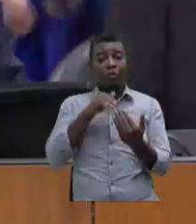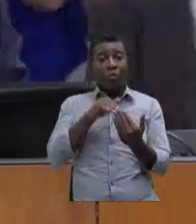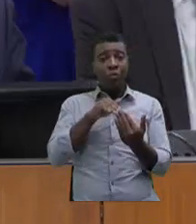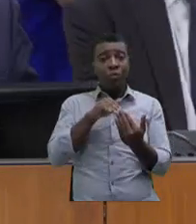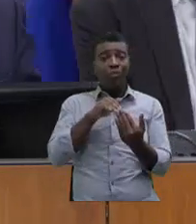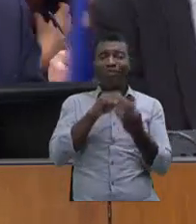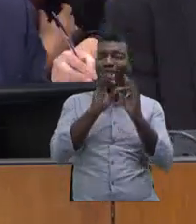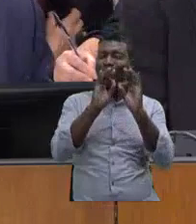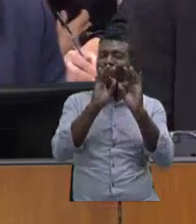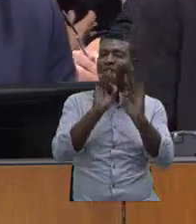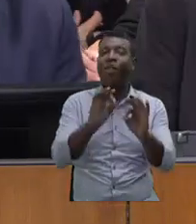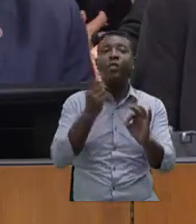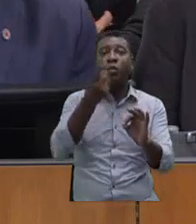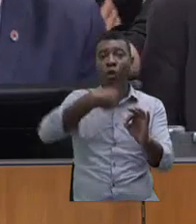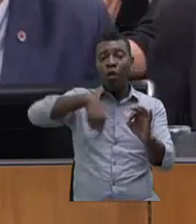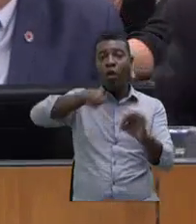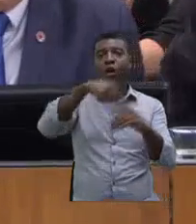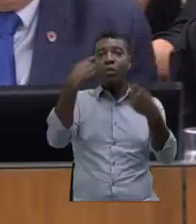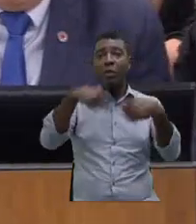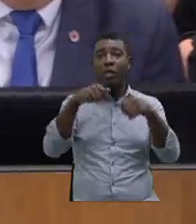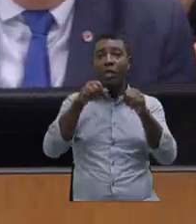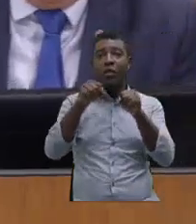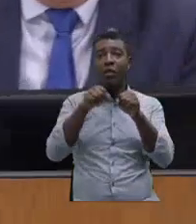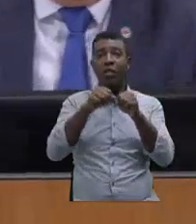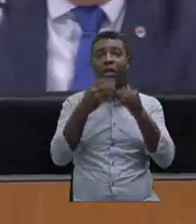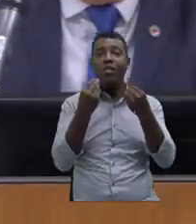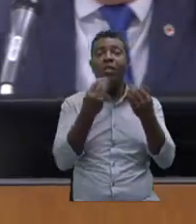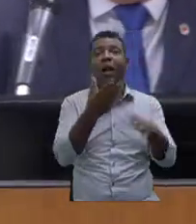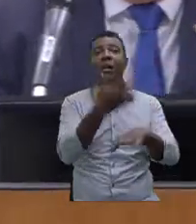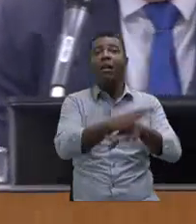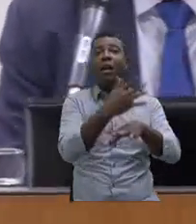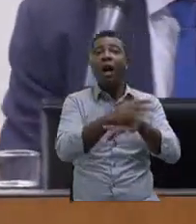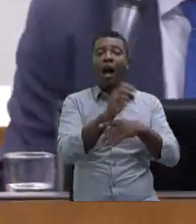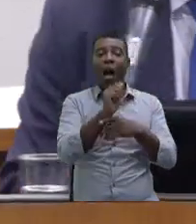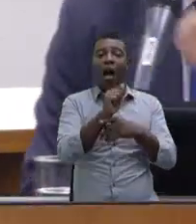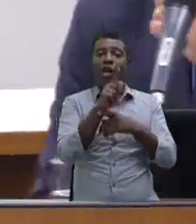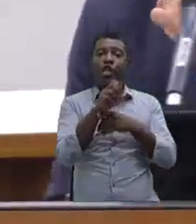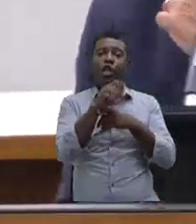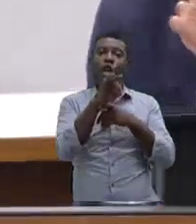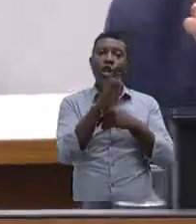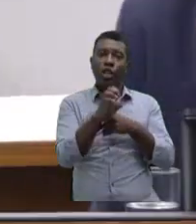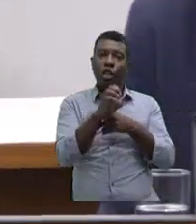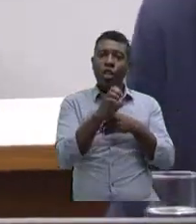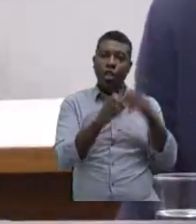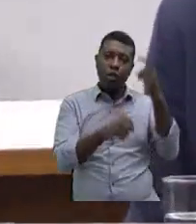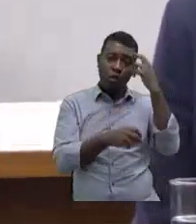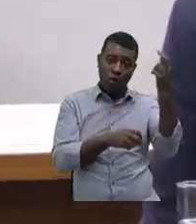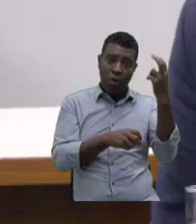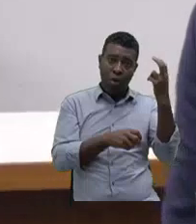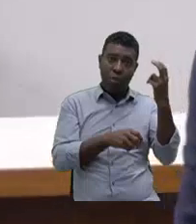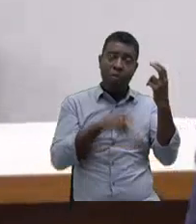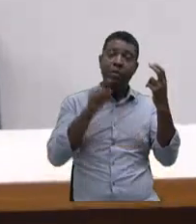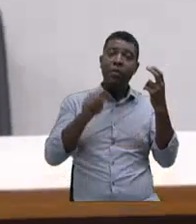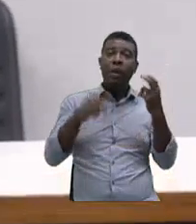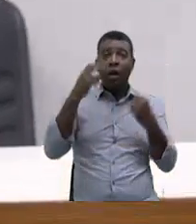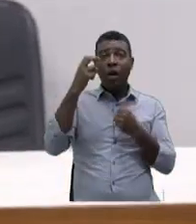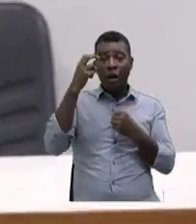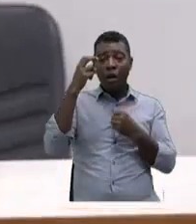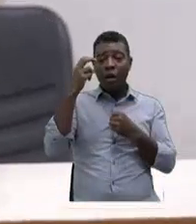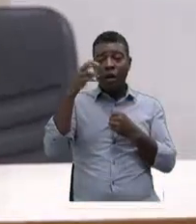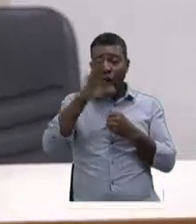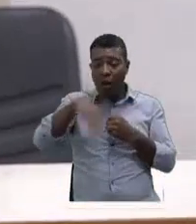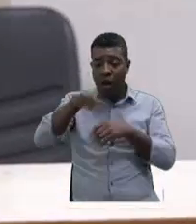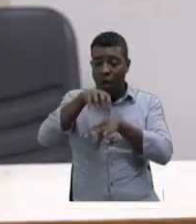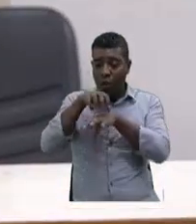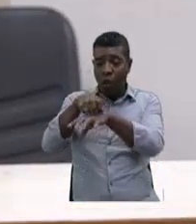temos que formar agentes e trabalhadores da cultura, mas no turismo nós temos especificidades. E nenhum hotel do